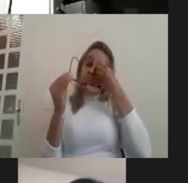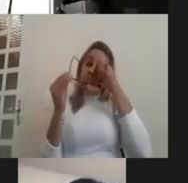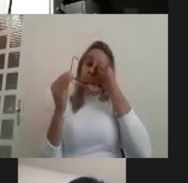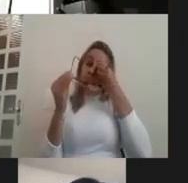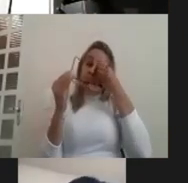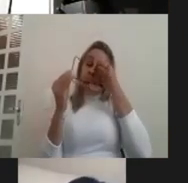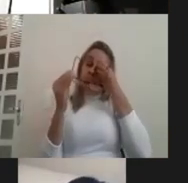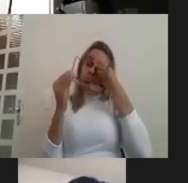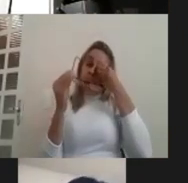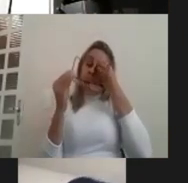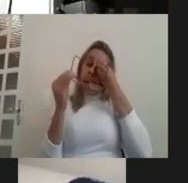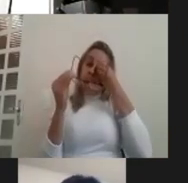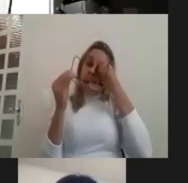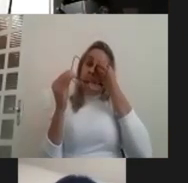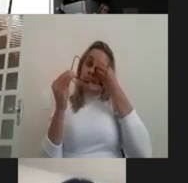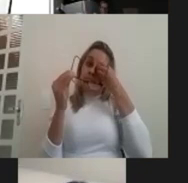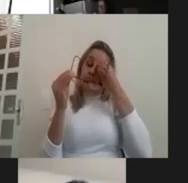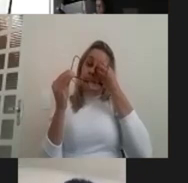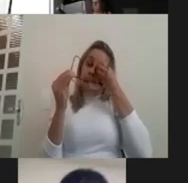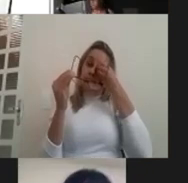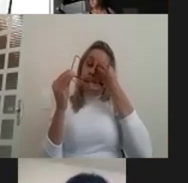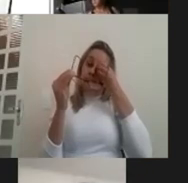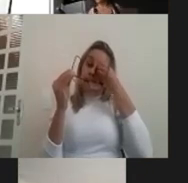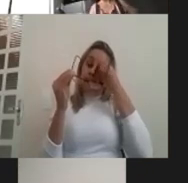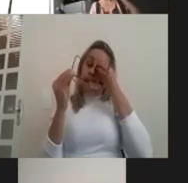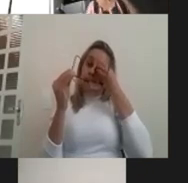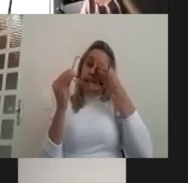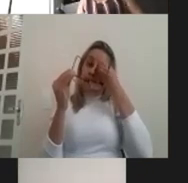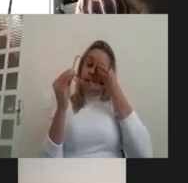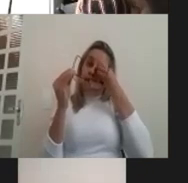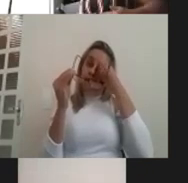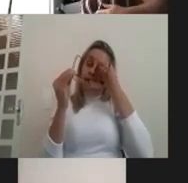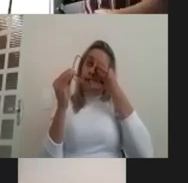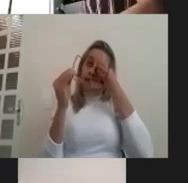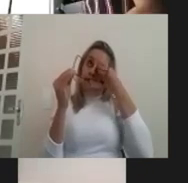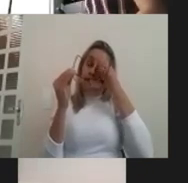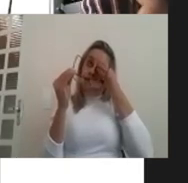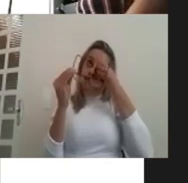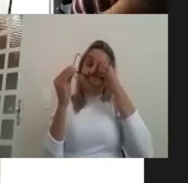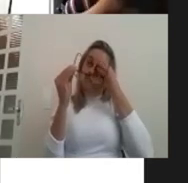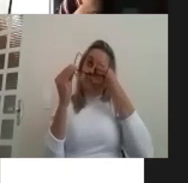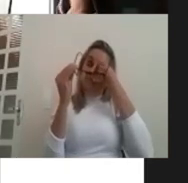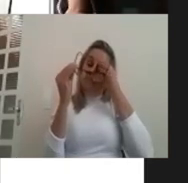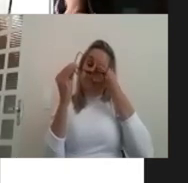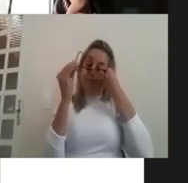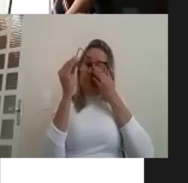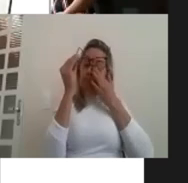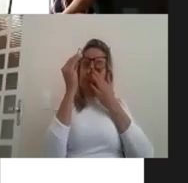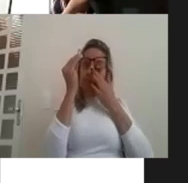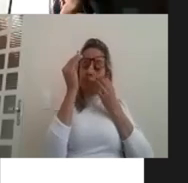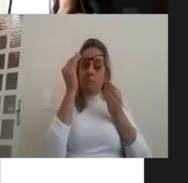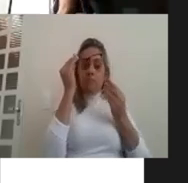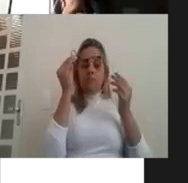também essa parte ali, ele se acalmar. Muita falta de... Então, por causa do agitamento, ele é